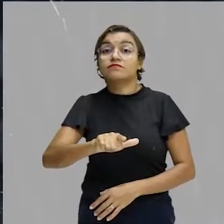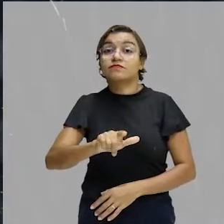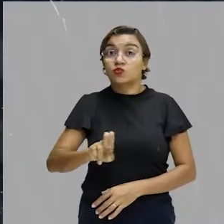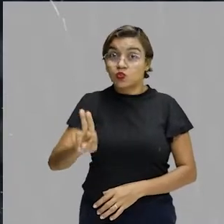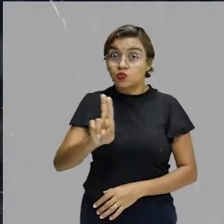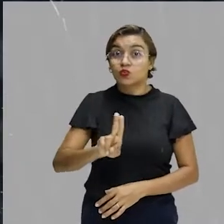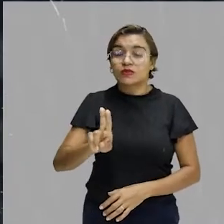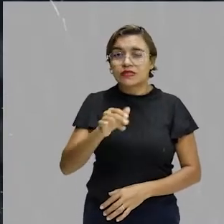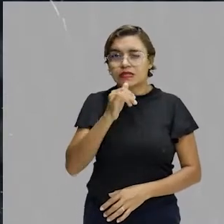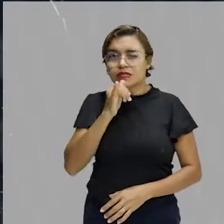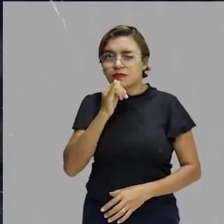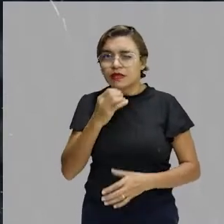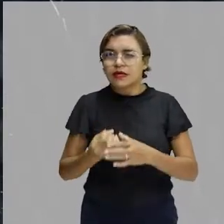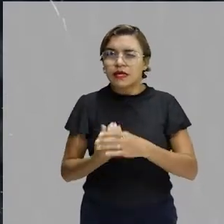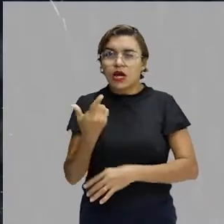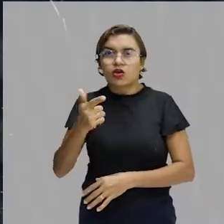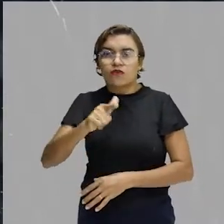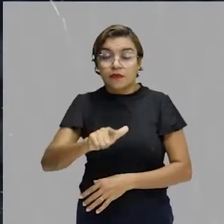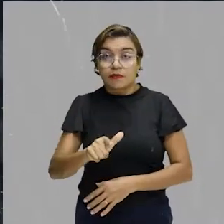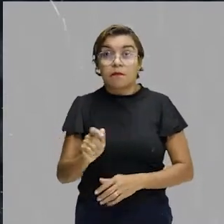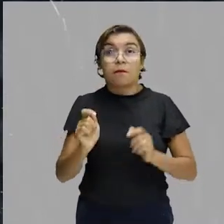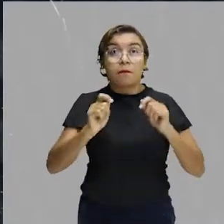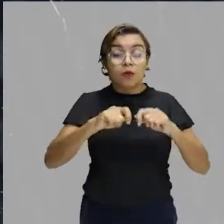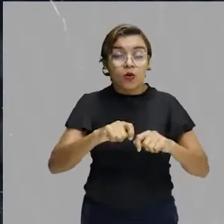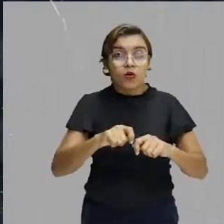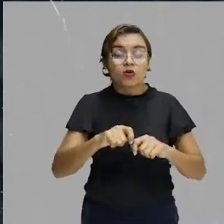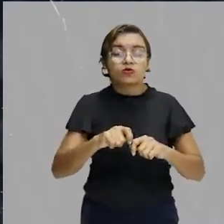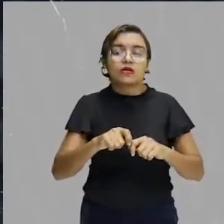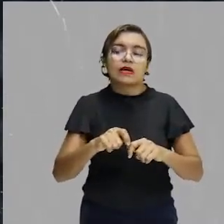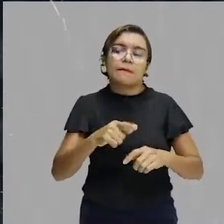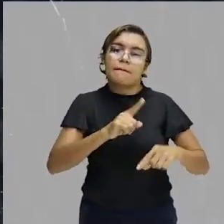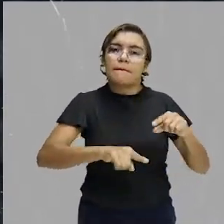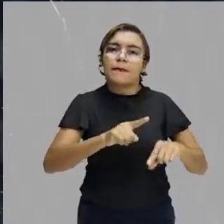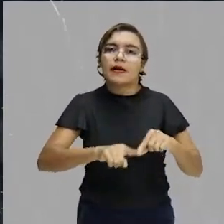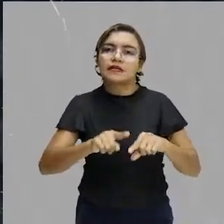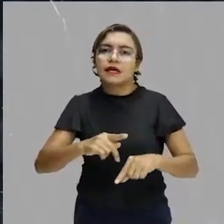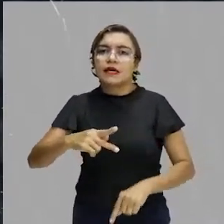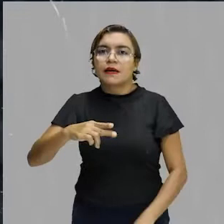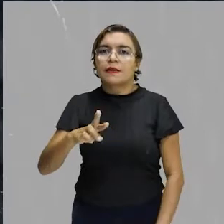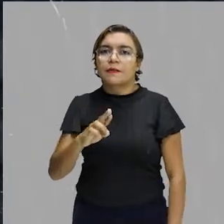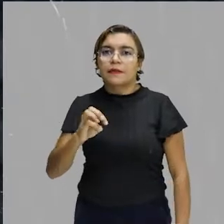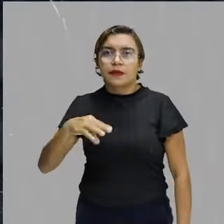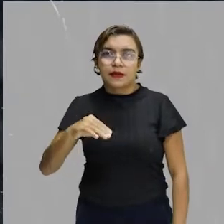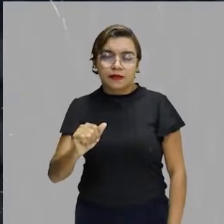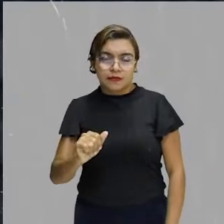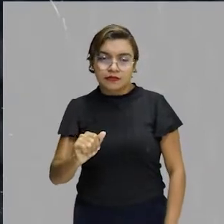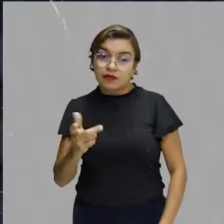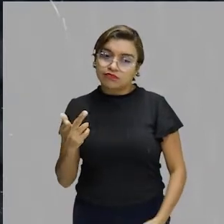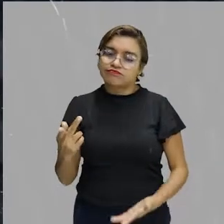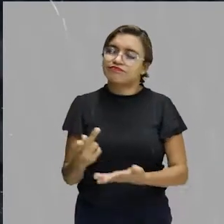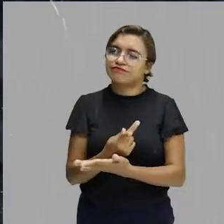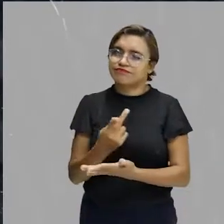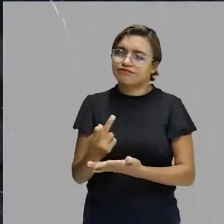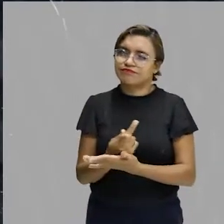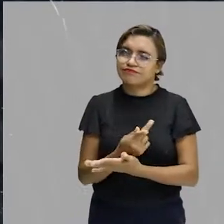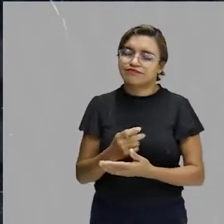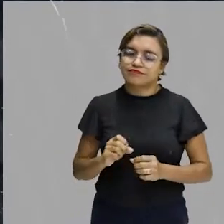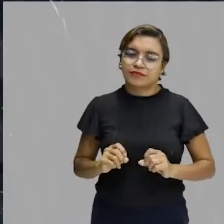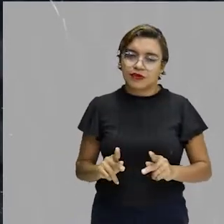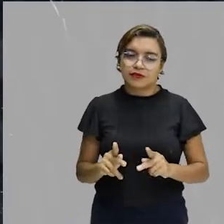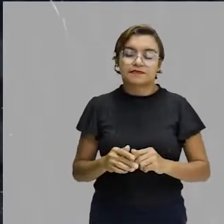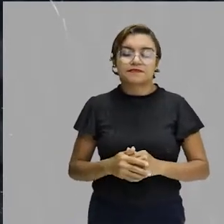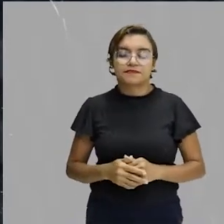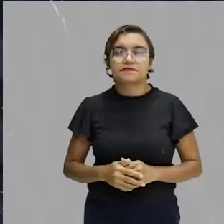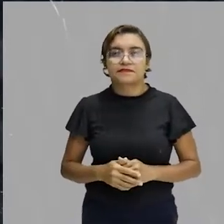Porque eu consigo produzir a matéria-prima dentro dos limites da vida humana. Então, não renovável está errado. Beleza? Facinho,